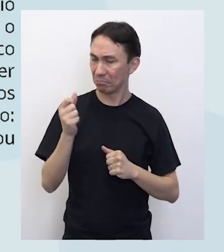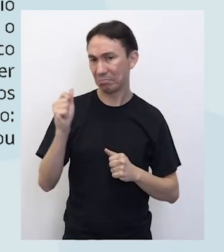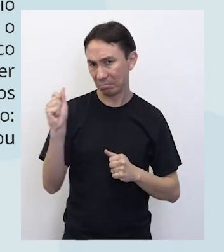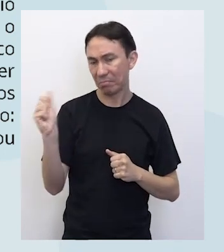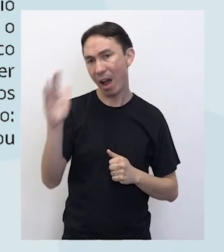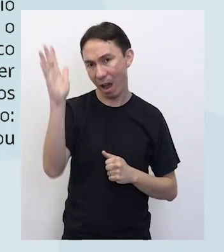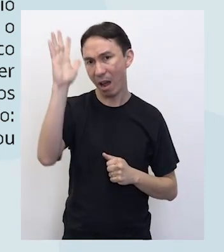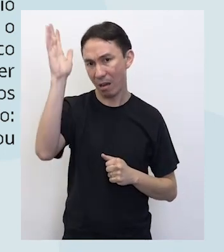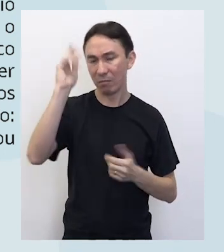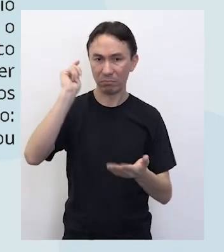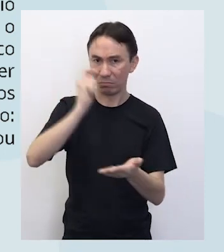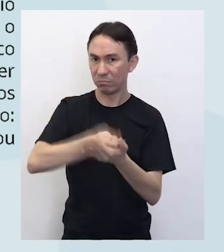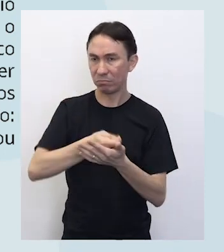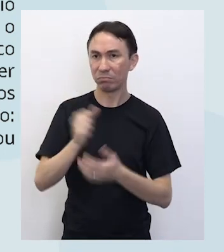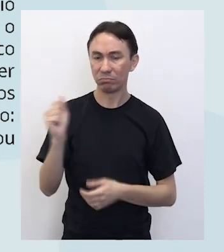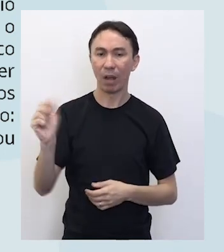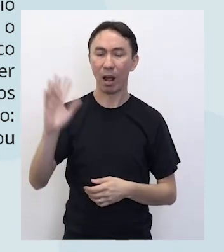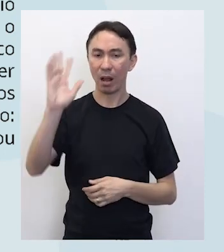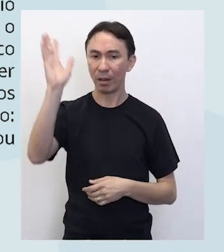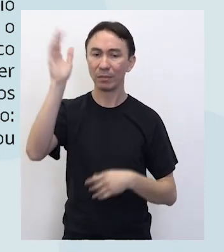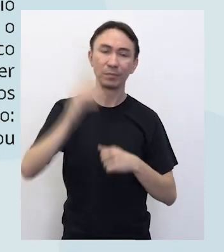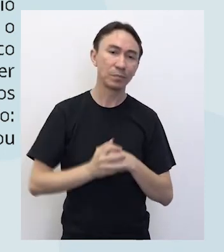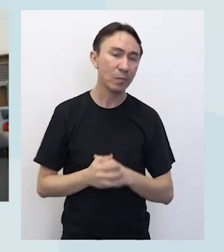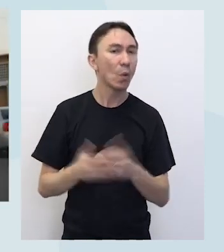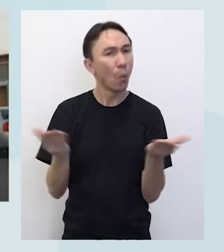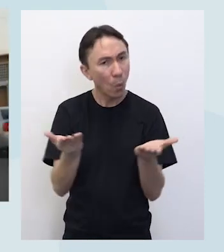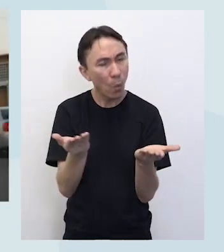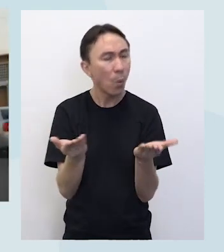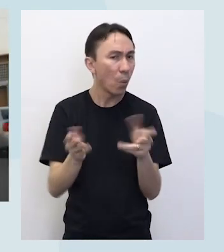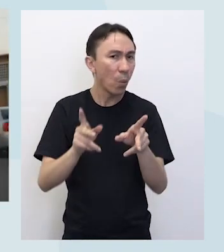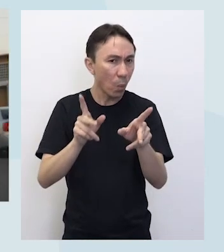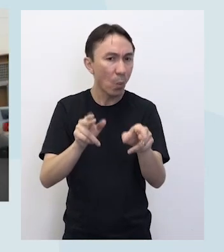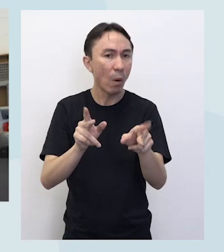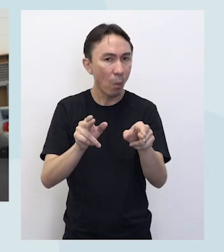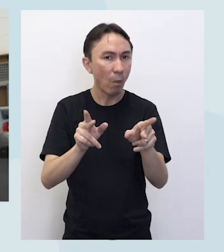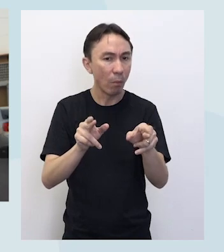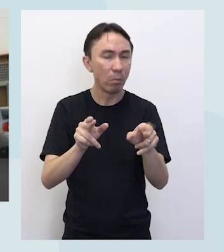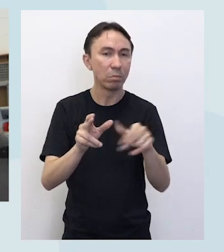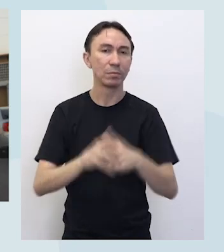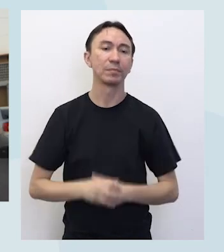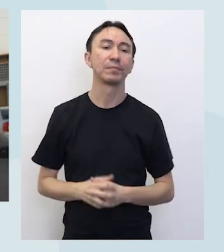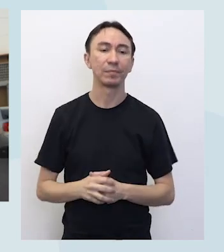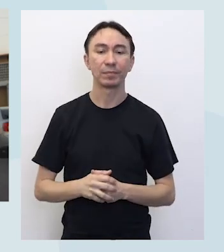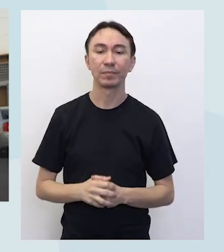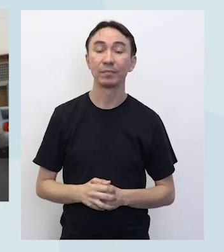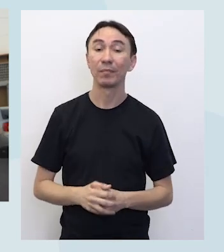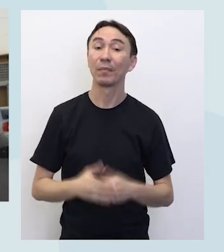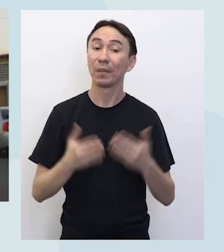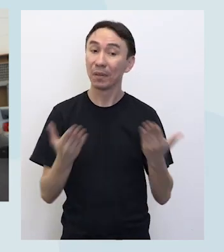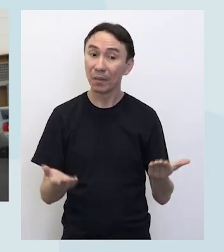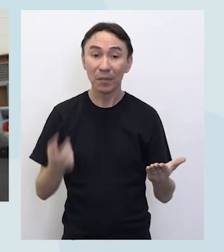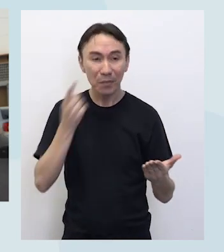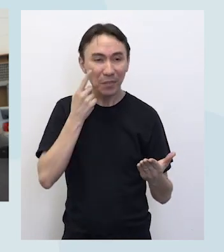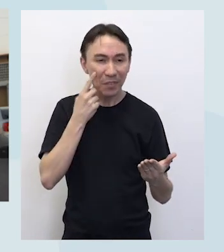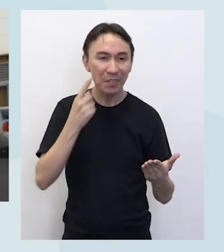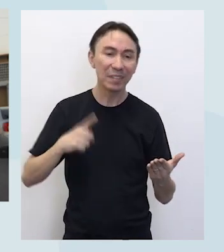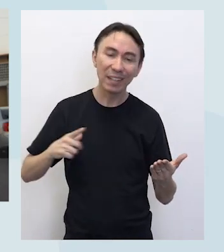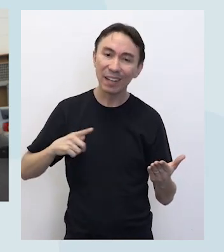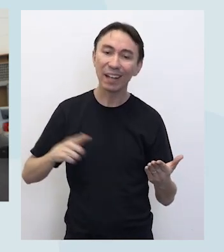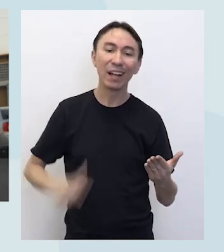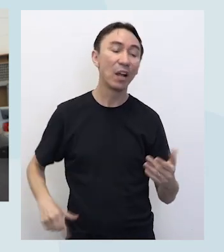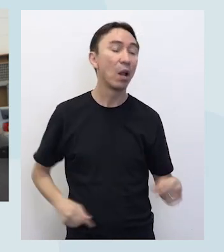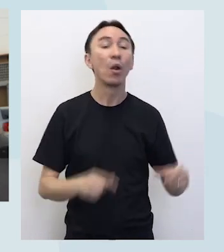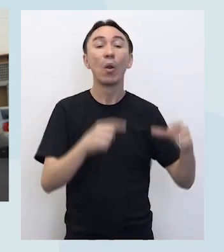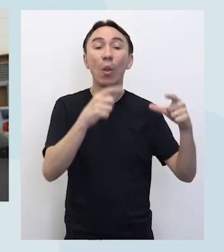caro, né, na hora de cobrar o ingresso. Até hoje ainda funciona dessa forma. Então, gente, como a gente viu, o espaço cênico não convencional